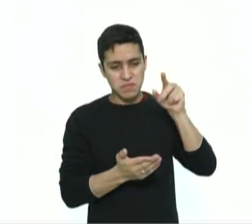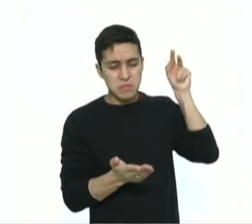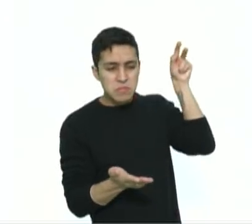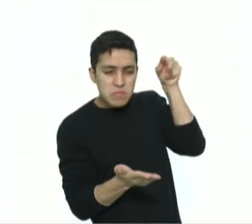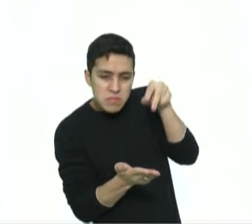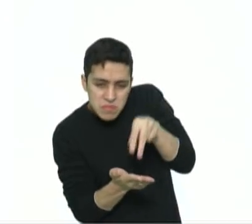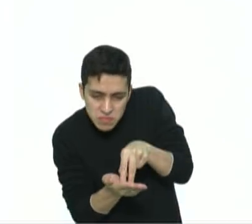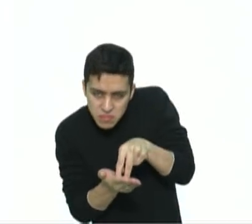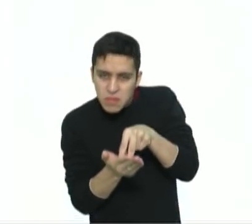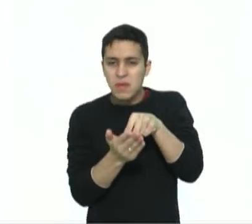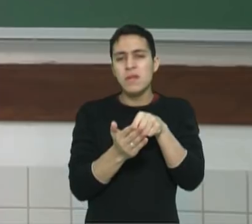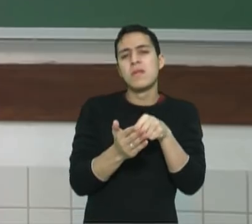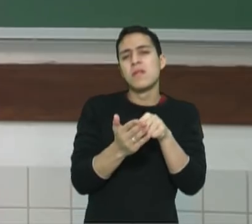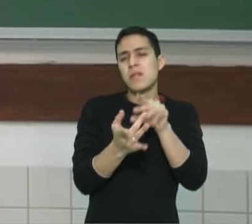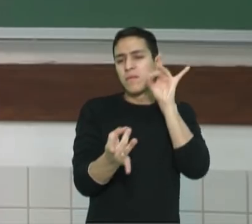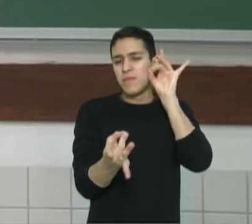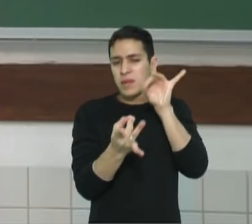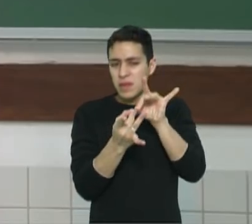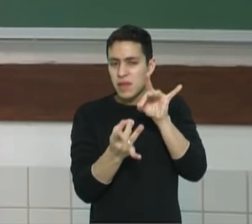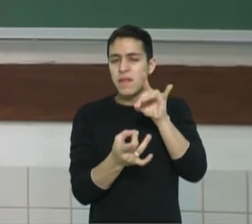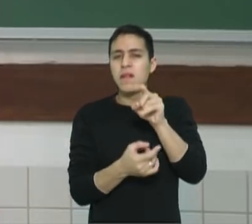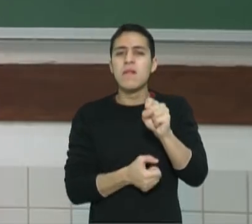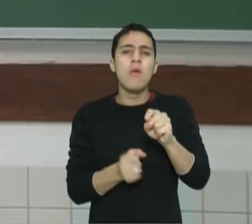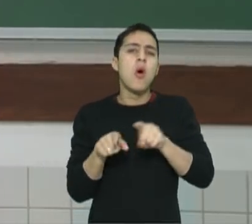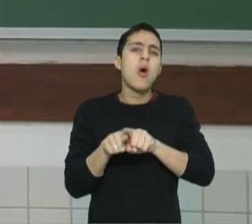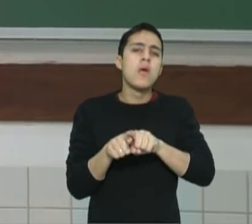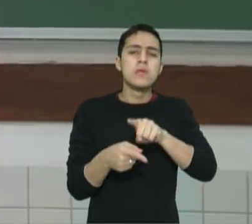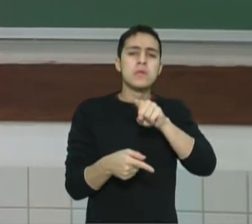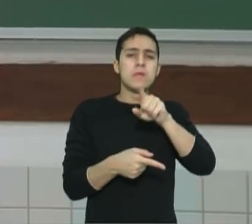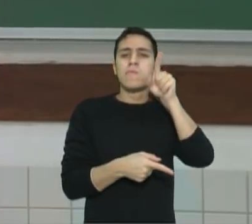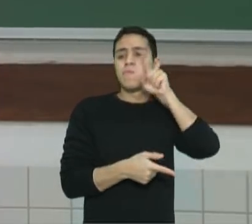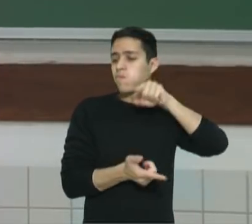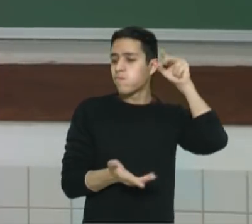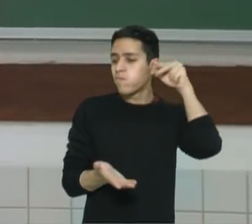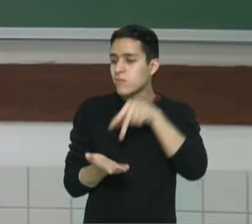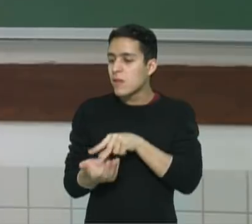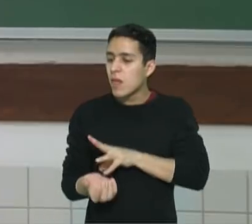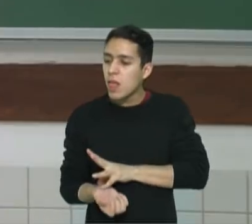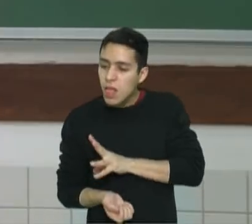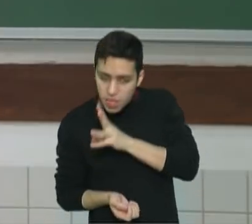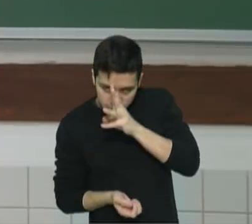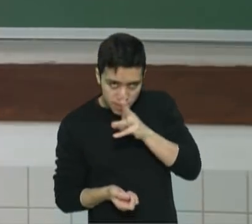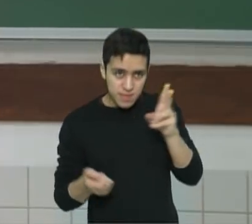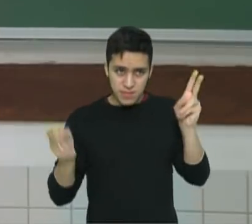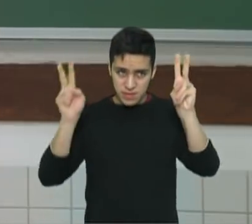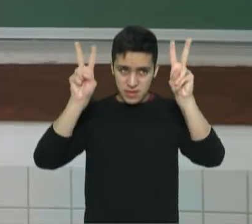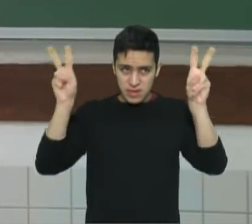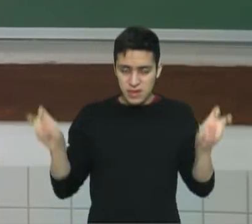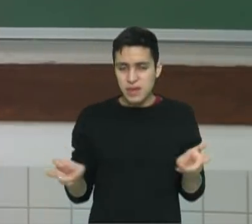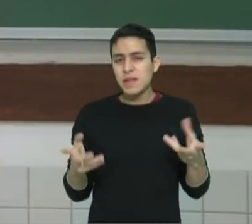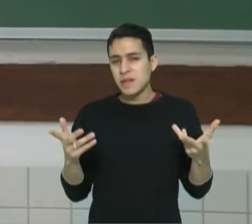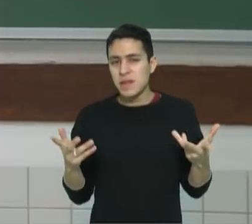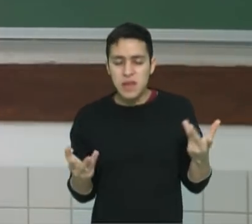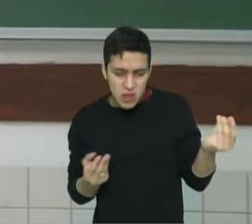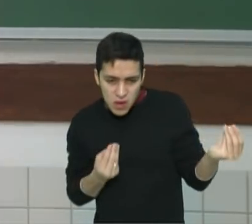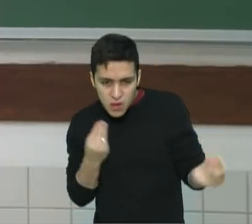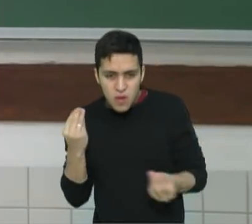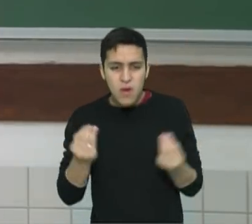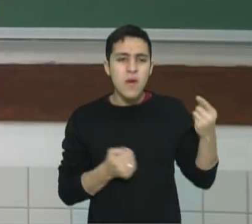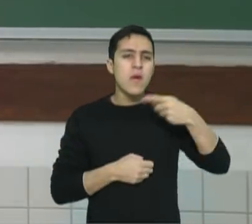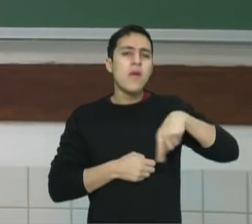mais especialmente falando popular, se meter. Então a gente coloca, entre aspas, logicamente, como é que eles